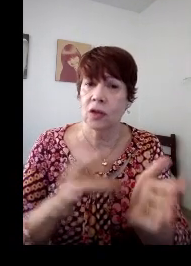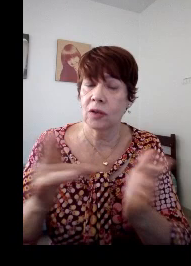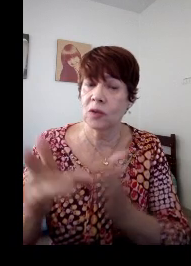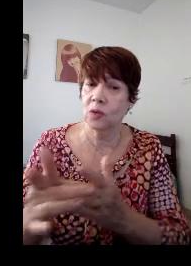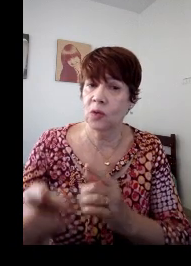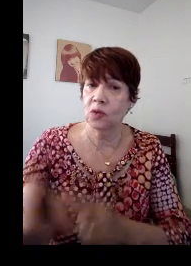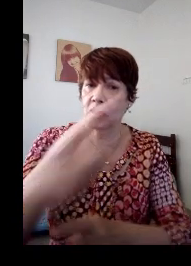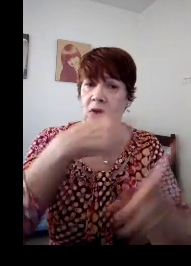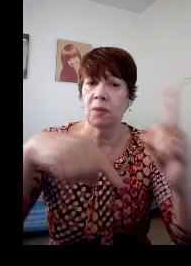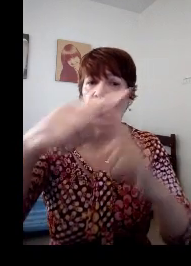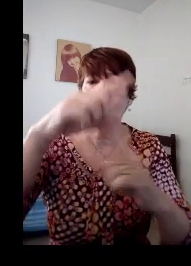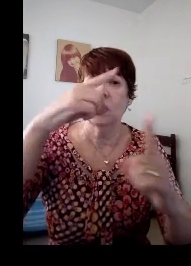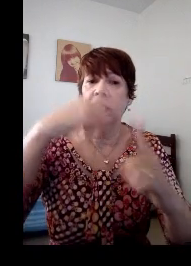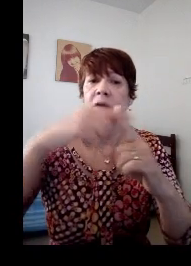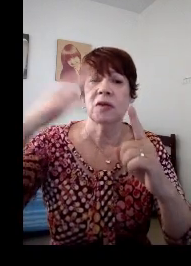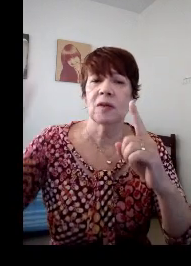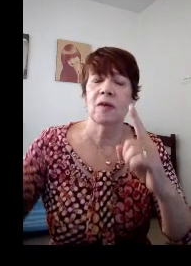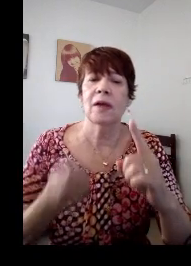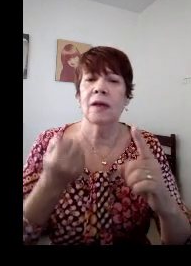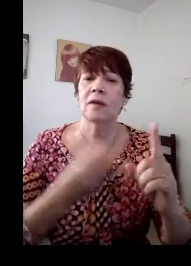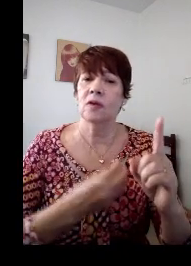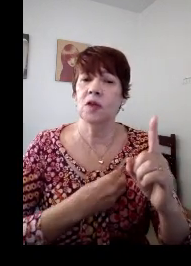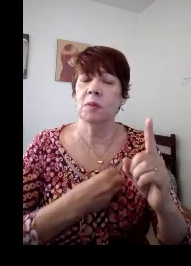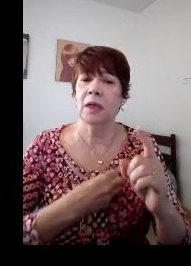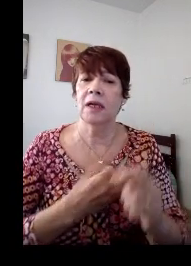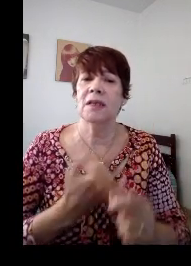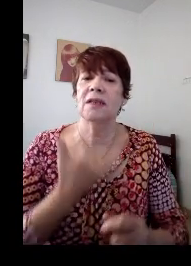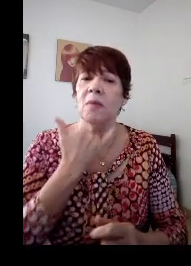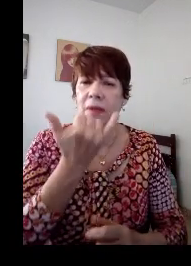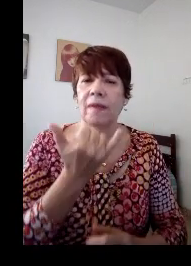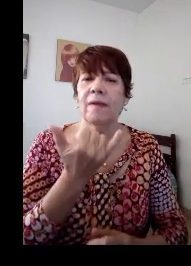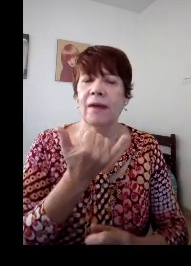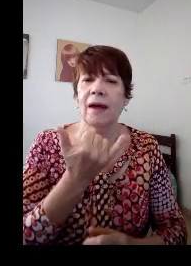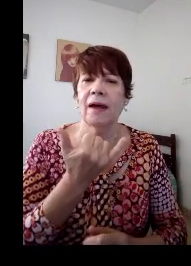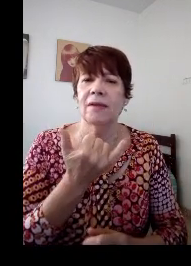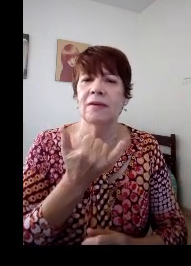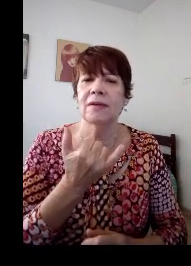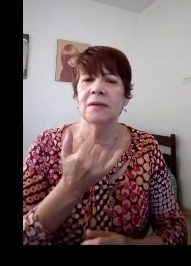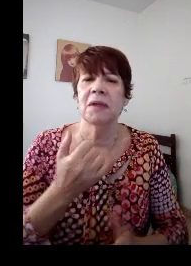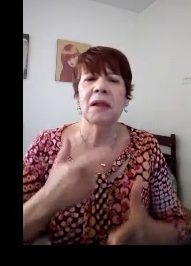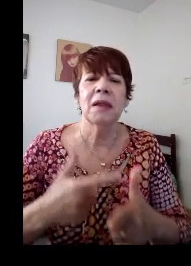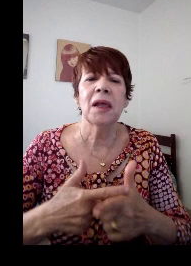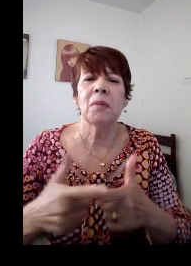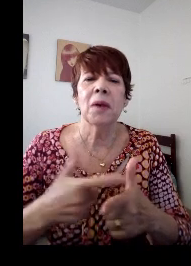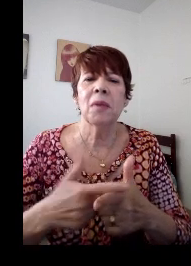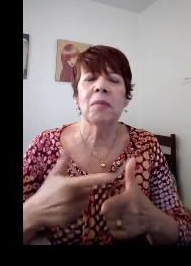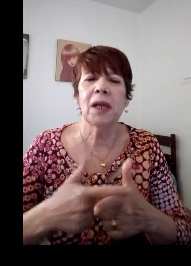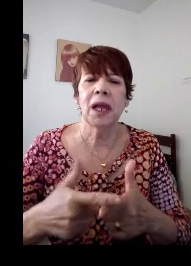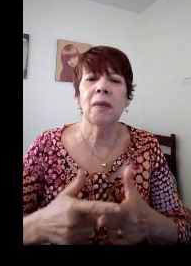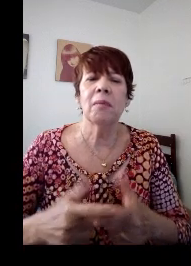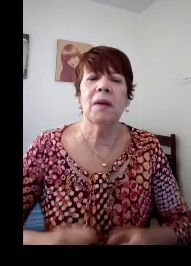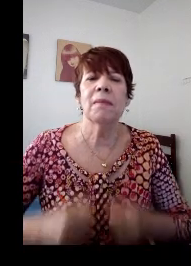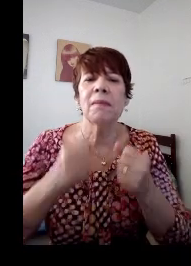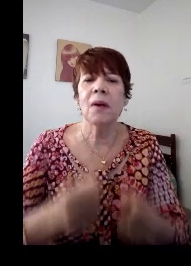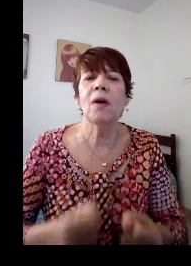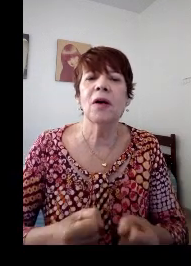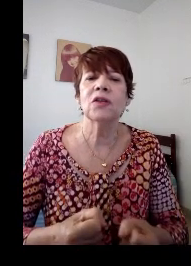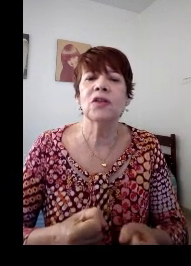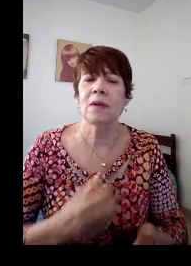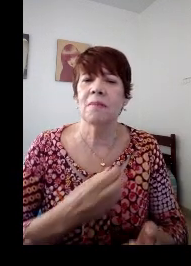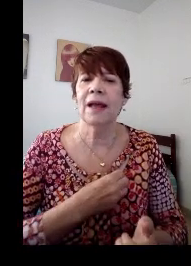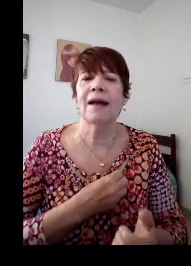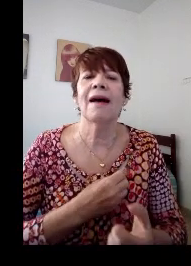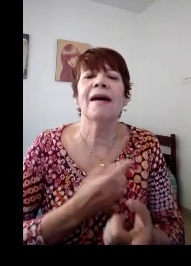estão perdoados. É assim que o Satanás ele trabalha